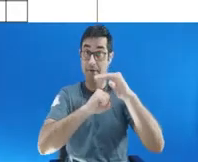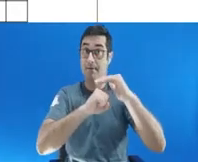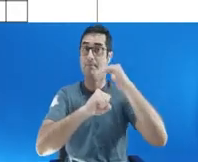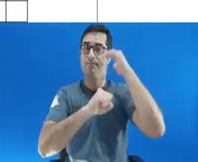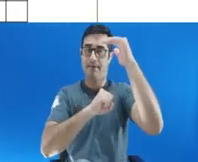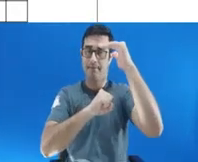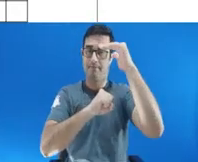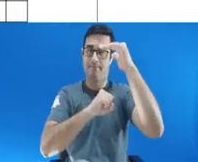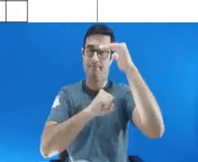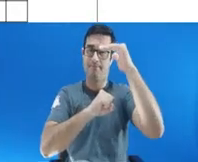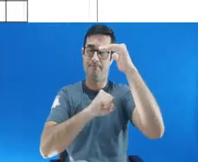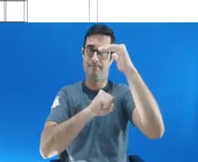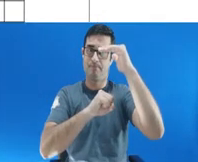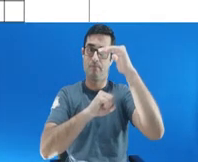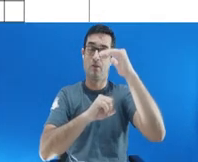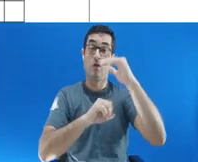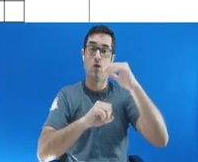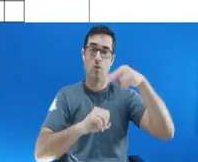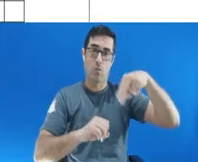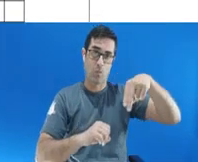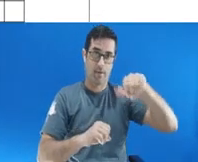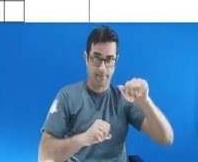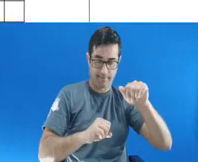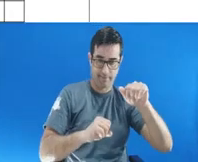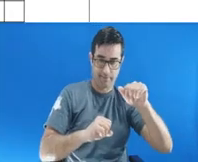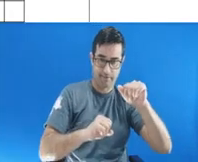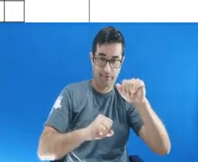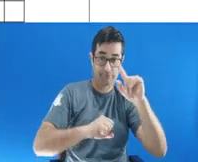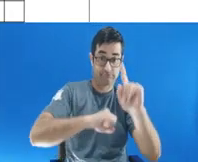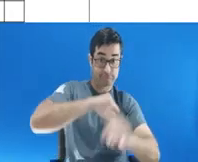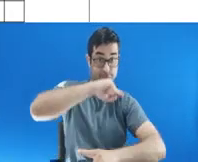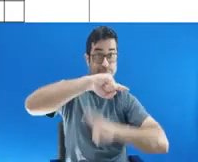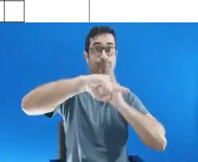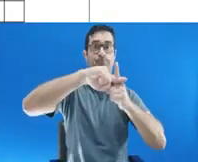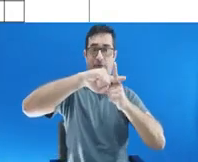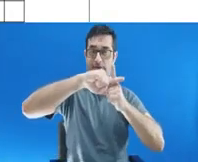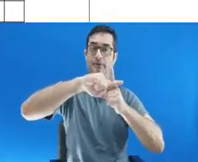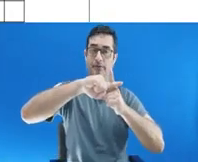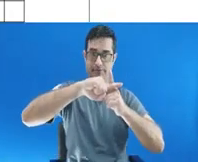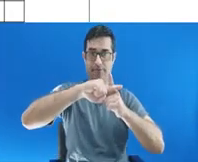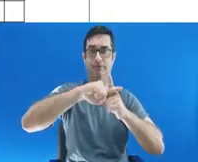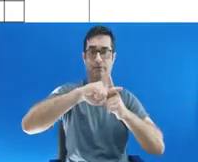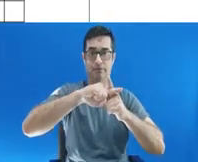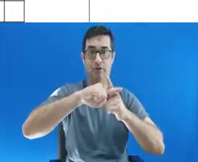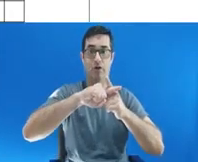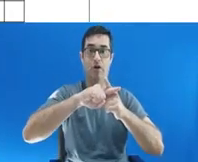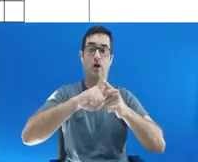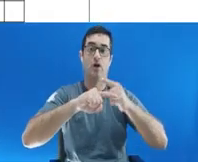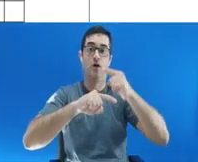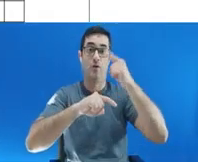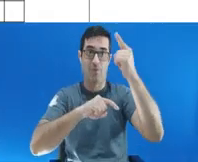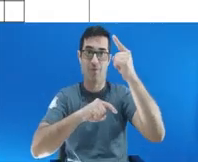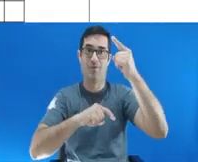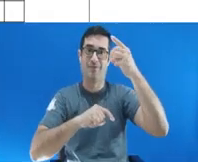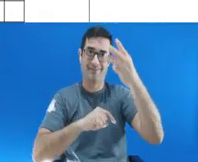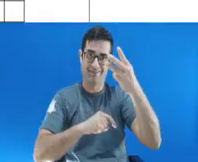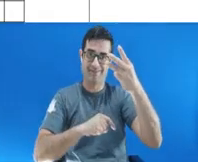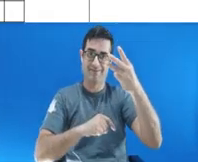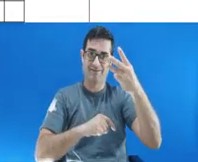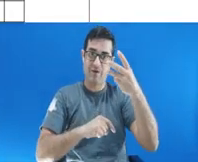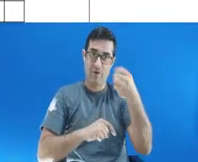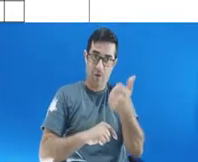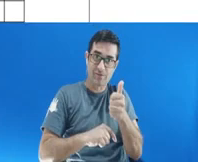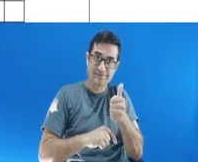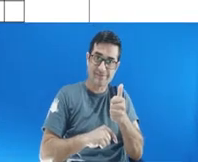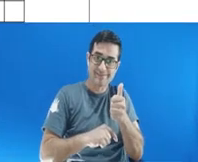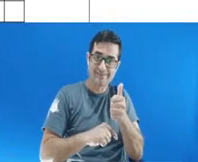O sódio aumentou o número de prótons substancialmente, eu aumentei de 1 para 3, depois para 11, mas eu também aumentei em mais